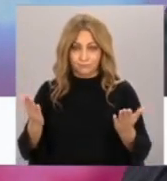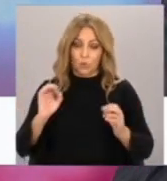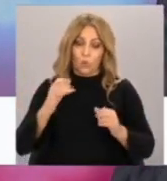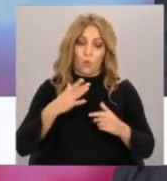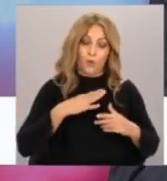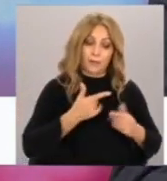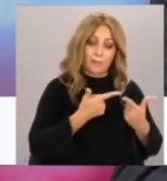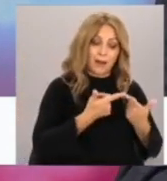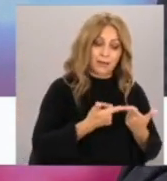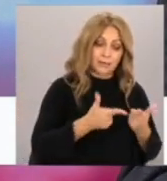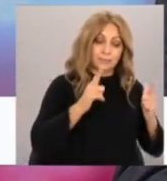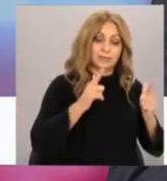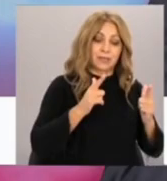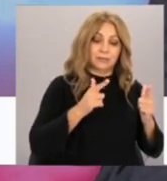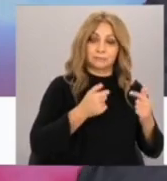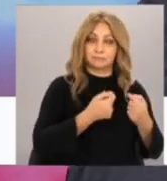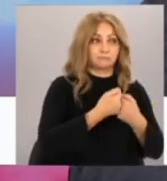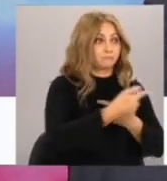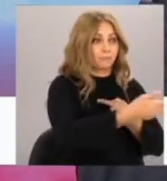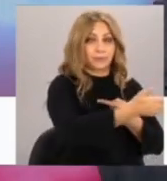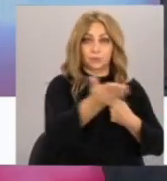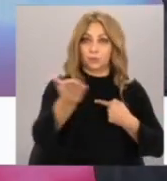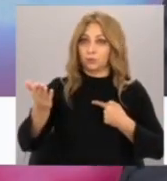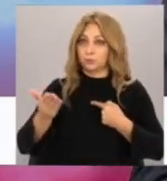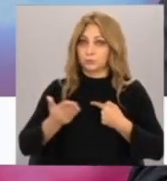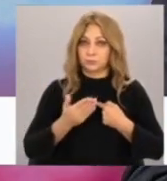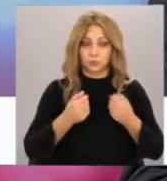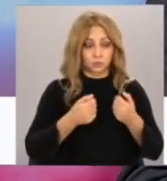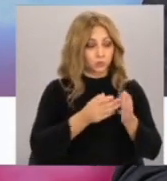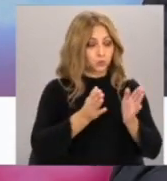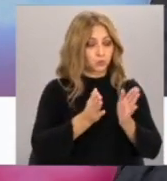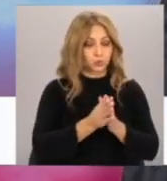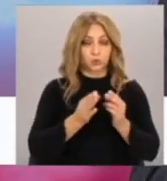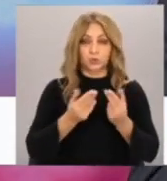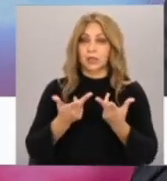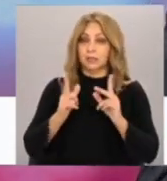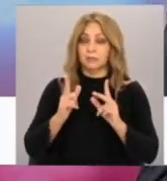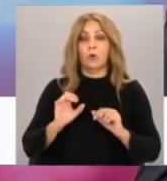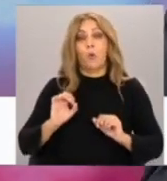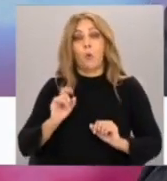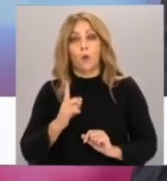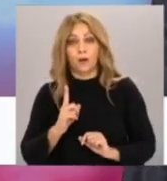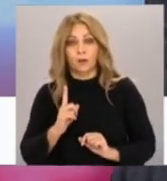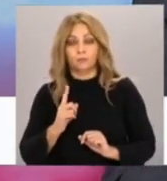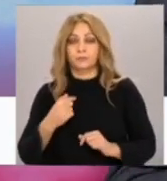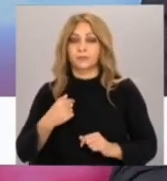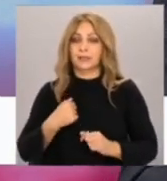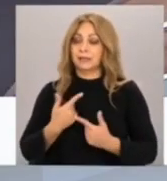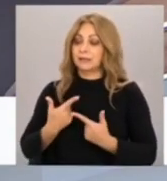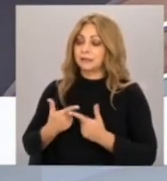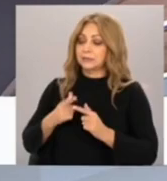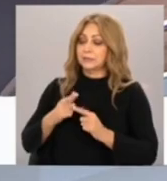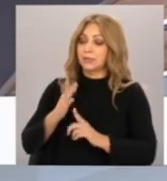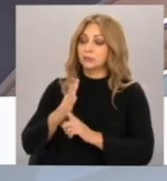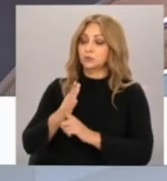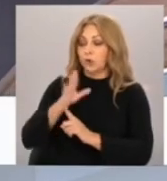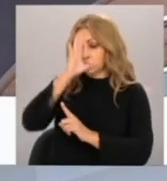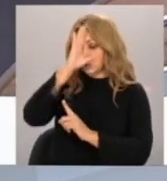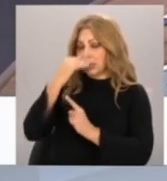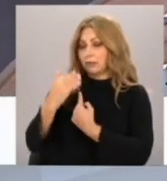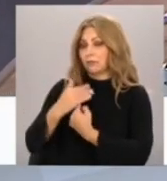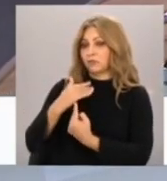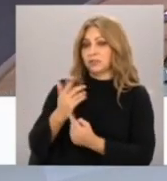liberdade como liberdade partilhada que nos torna a todos nós mais livres ou entendemos a liberdade como apenas uma não interferência do hospital